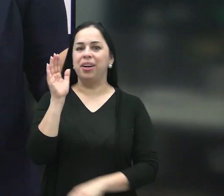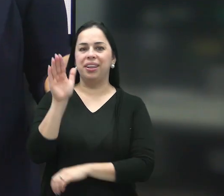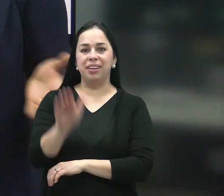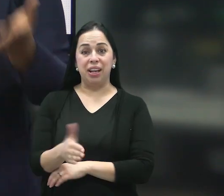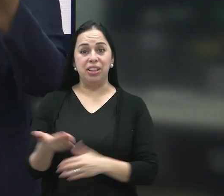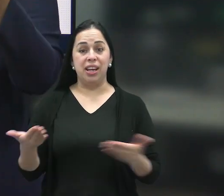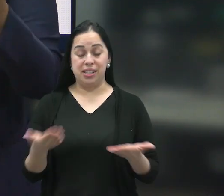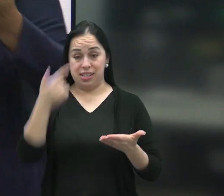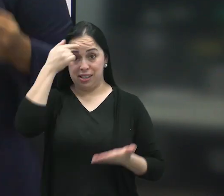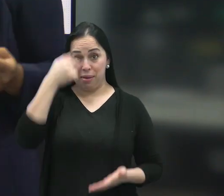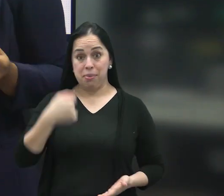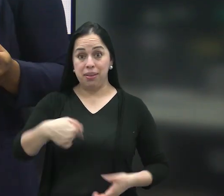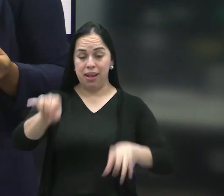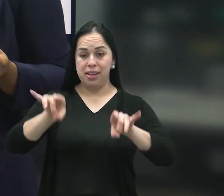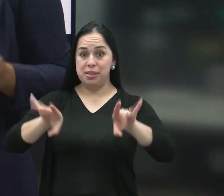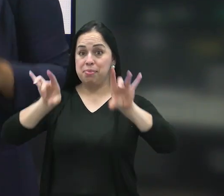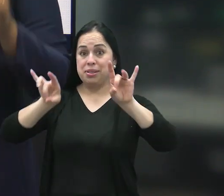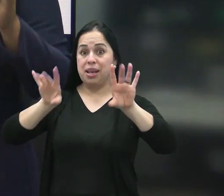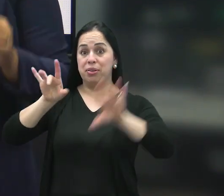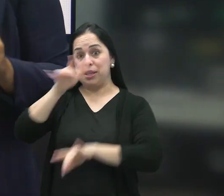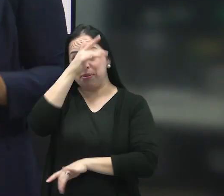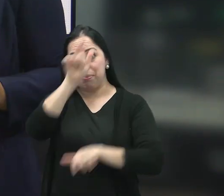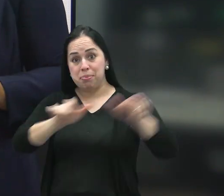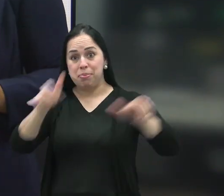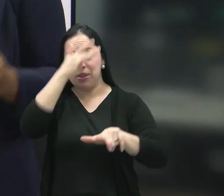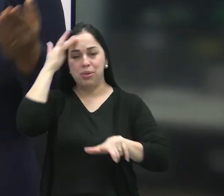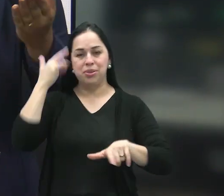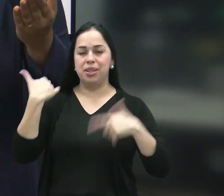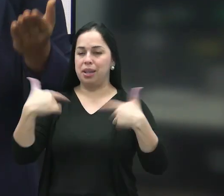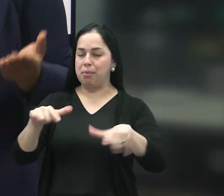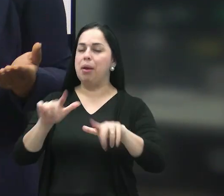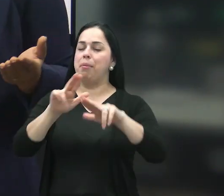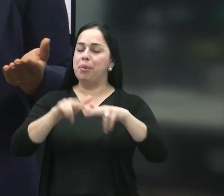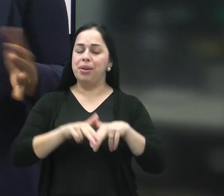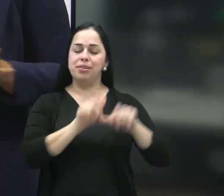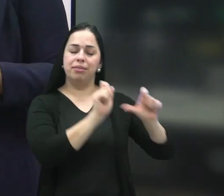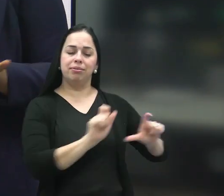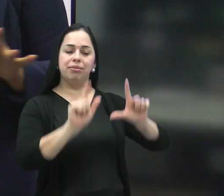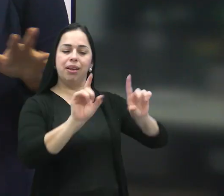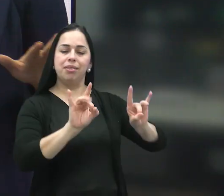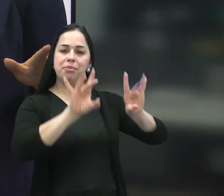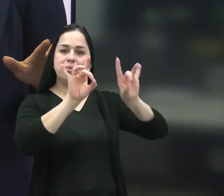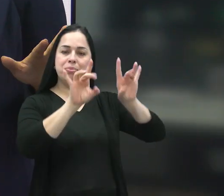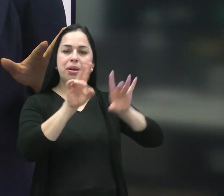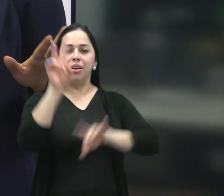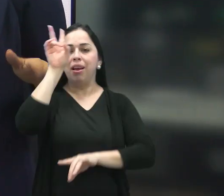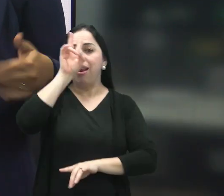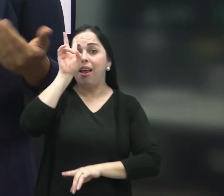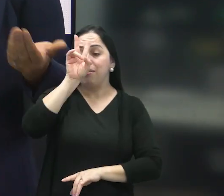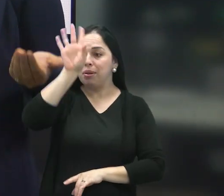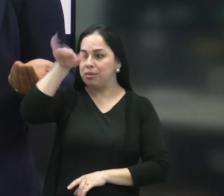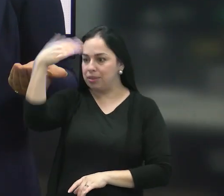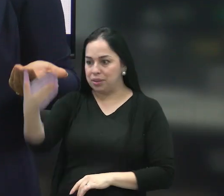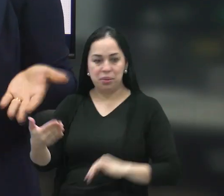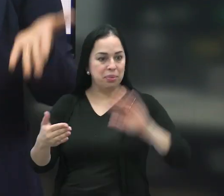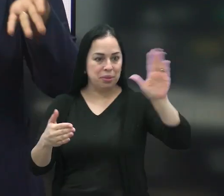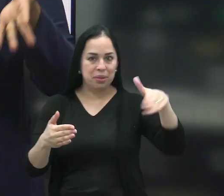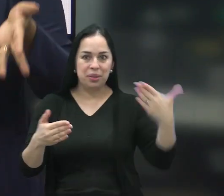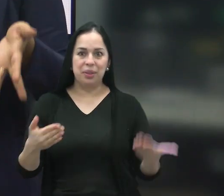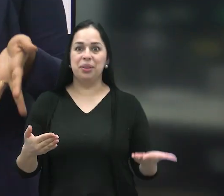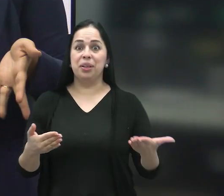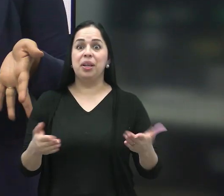Olá, boa tarde! Na semana do Dia do Trabalhador, preparamos para você um programa especial que faz um passeio pelas histórias de